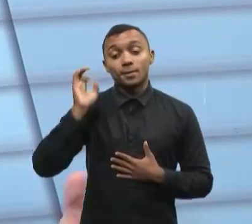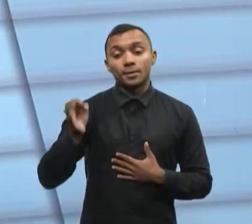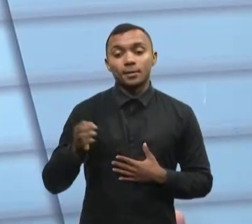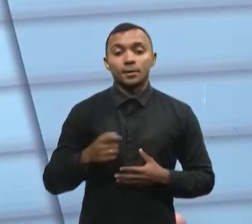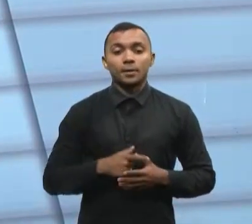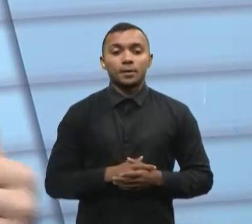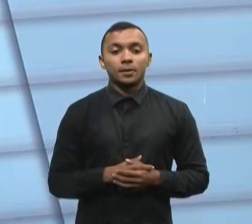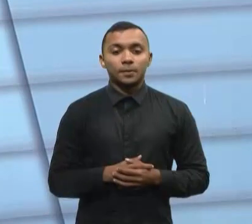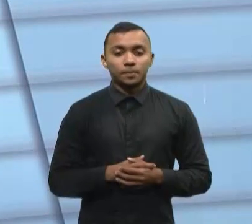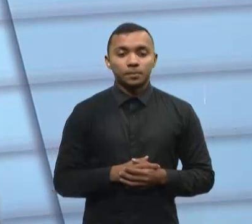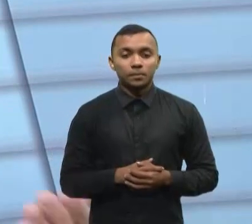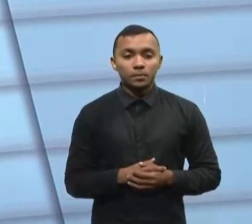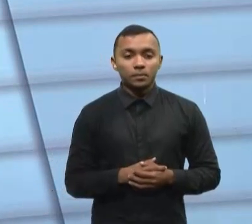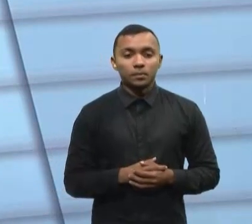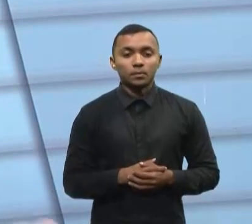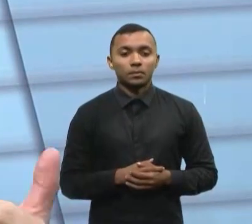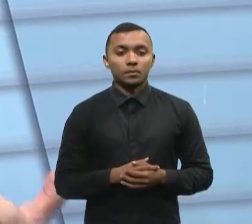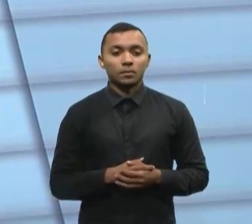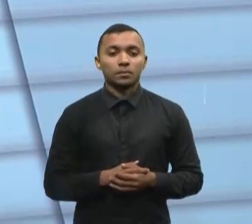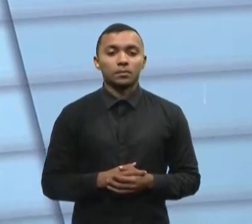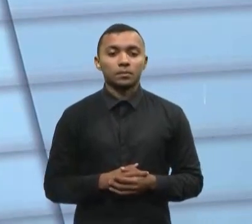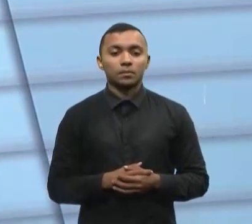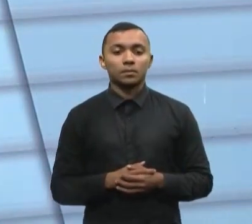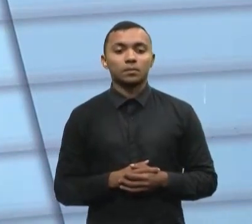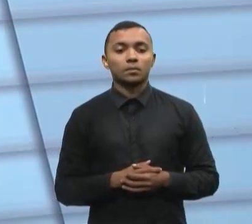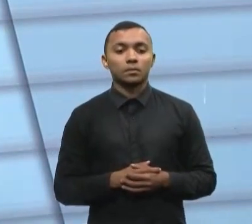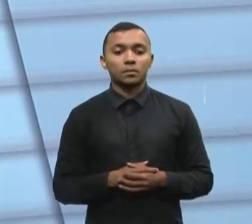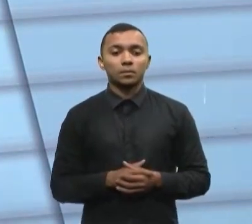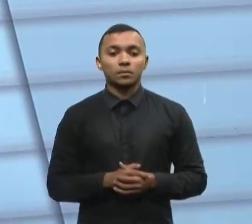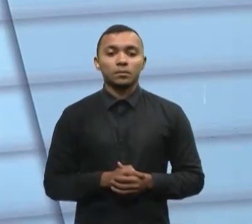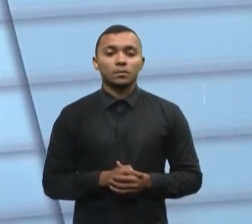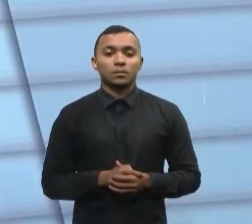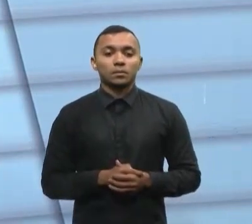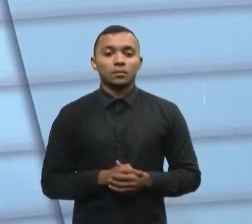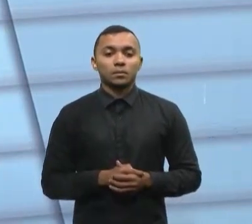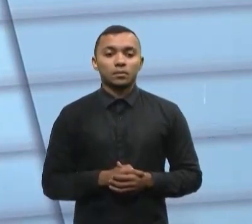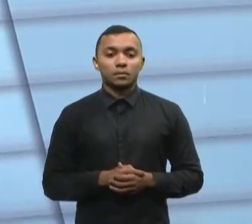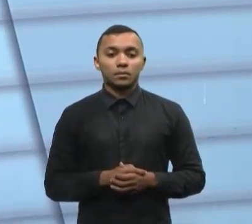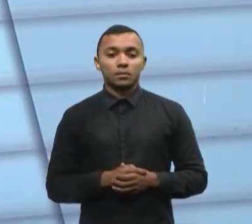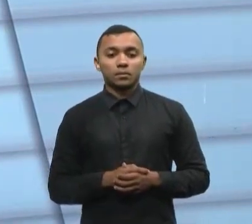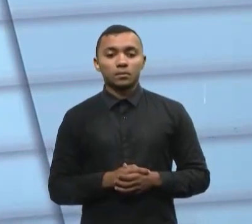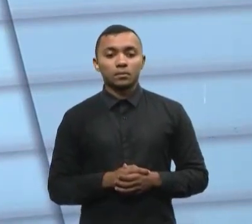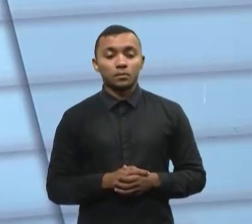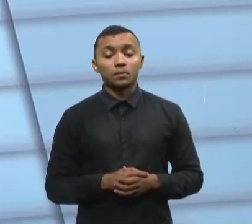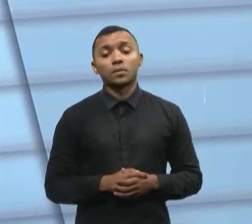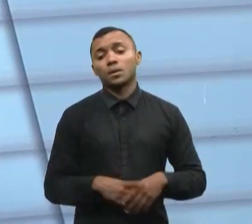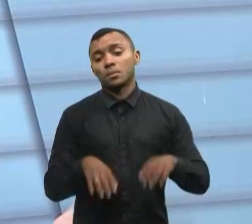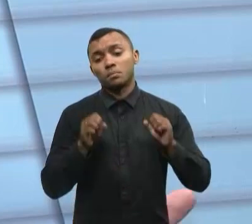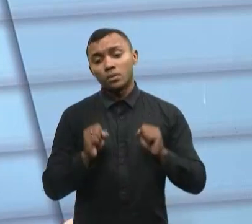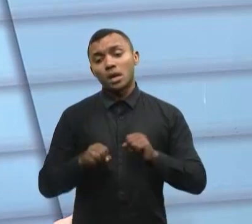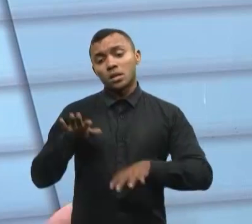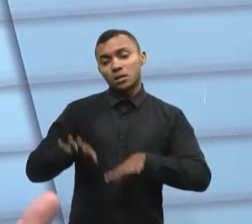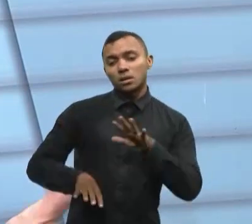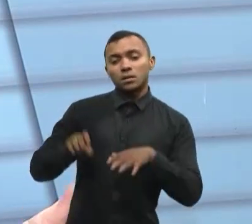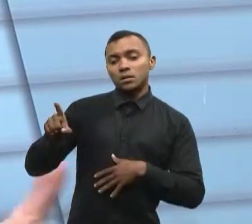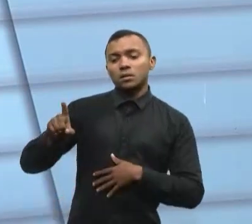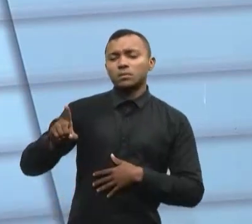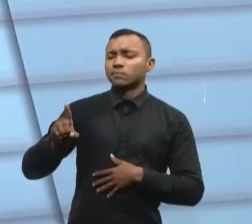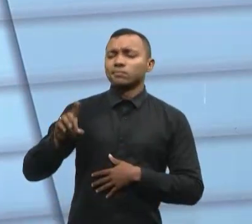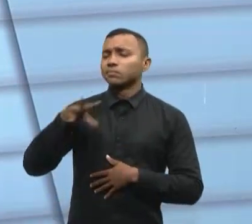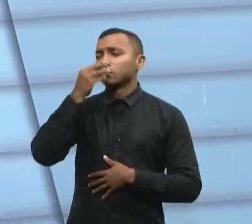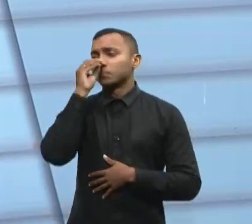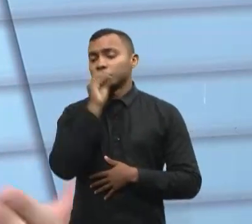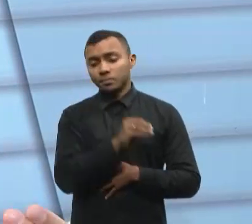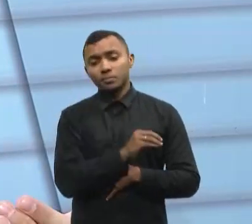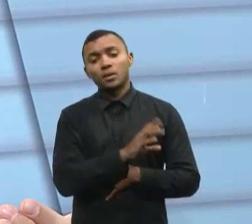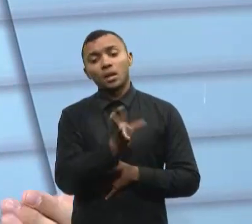Então, como não parte deles, muitas vezes ser recíproco, as interpretações pode ser que ele não ligue, mas a gente